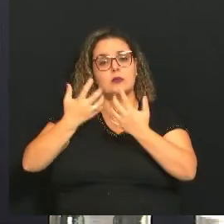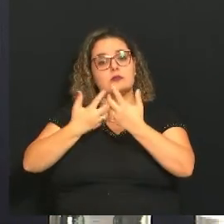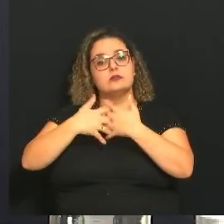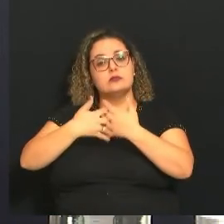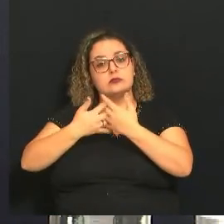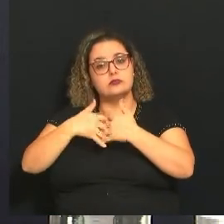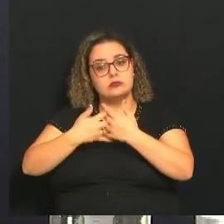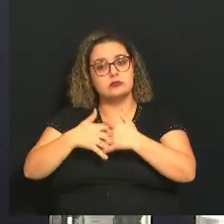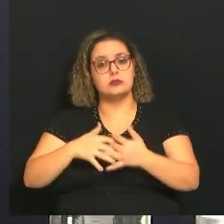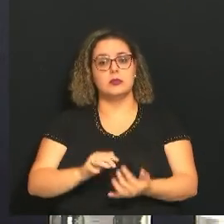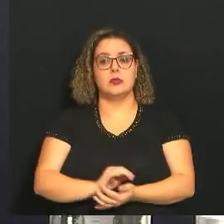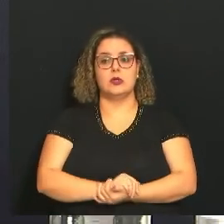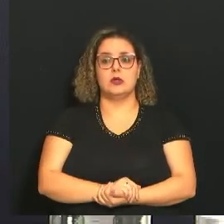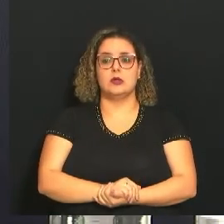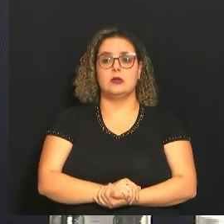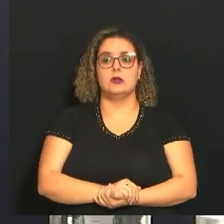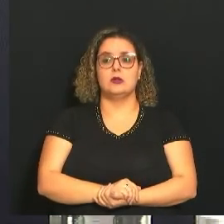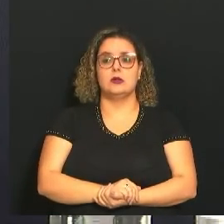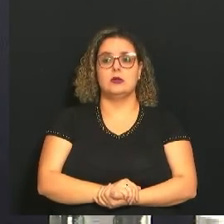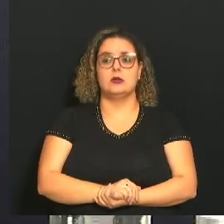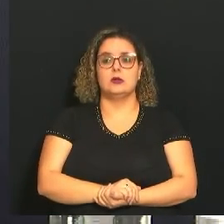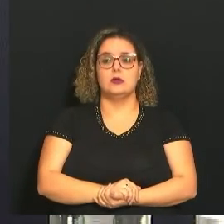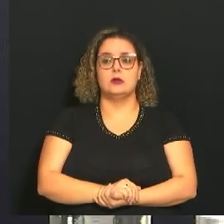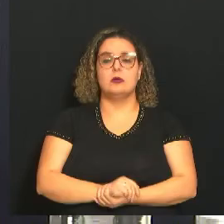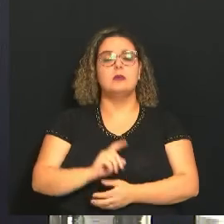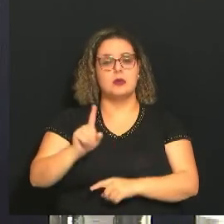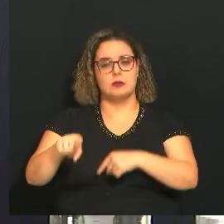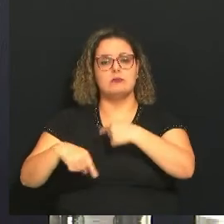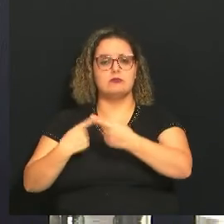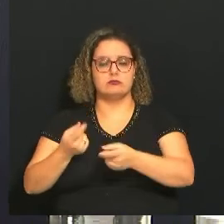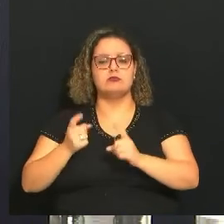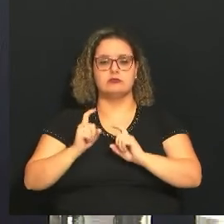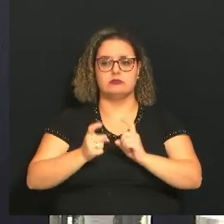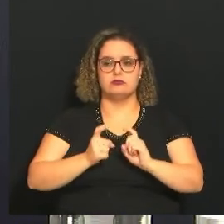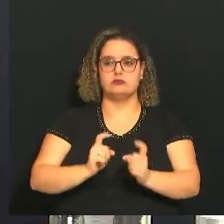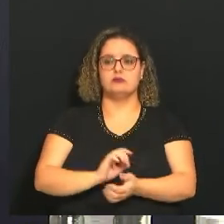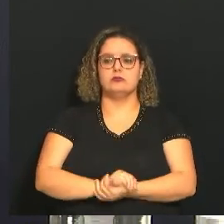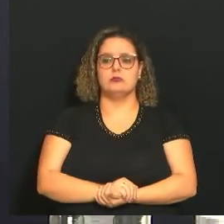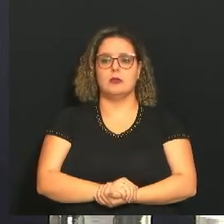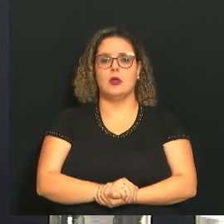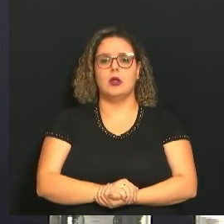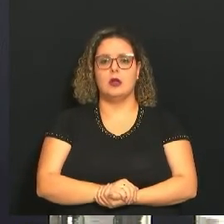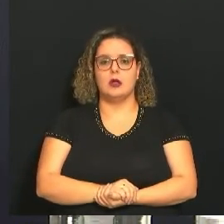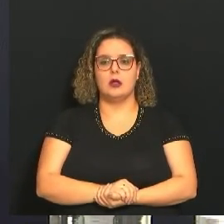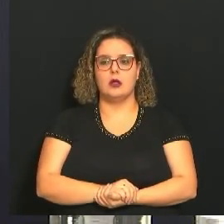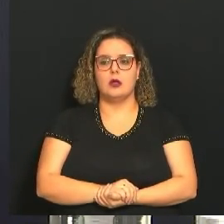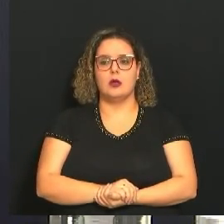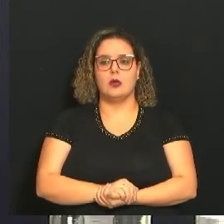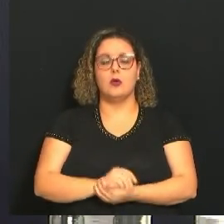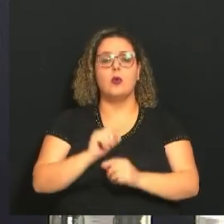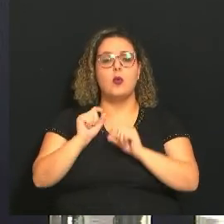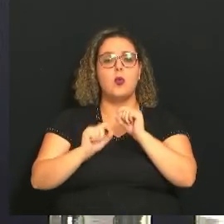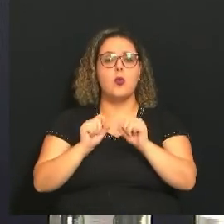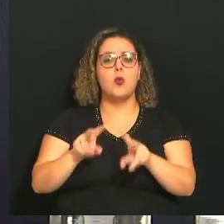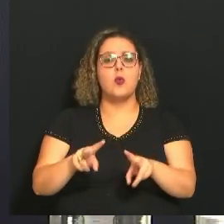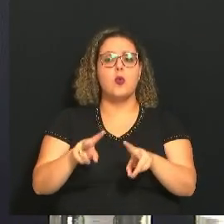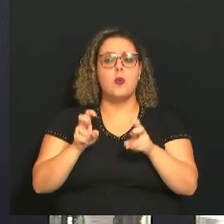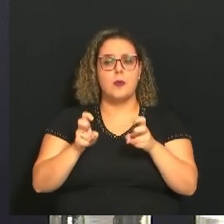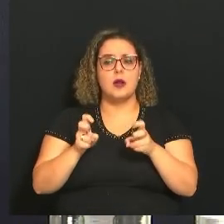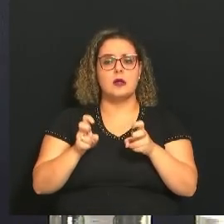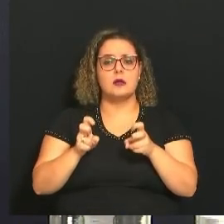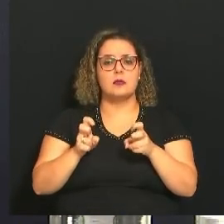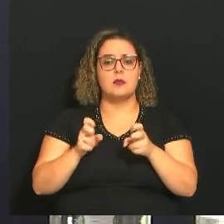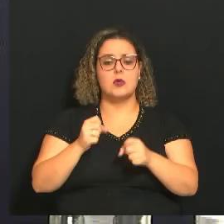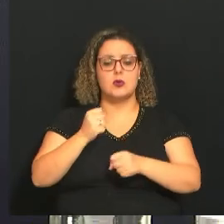questão, né, das terceirizadas. Mas isso a gente pode deixar para a próxima reunião, porque o que a gente viu agora, no início